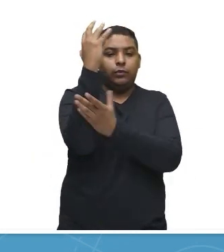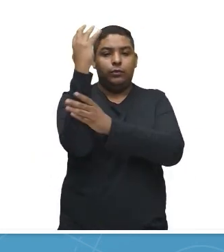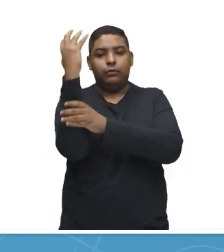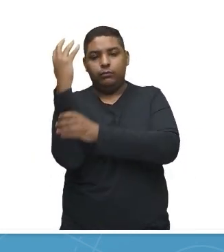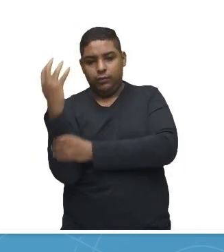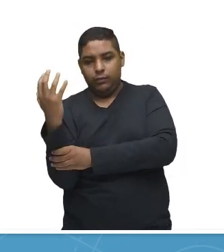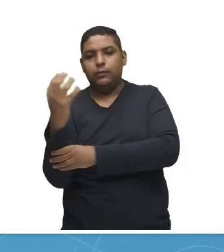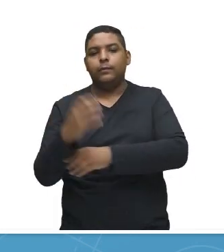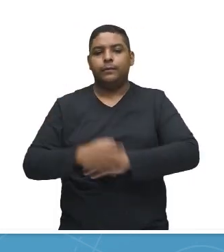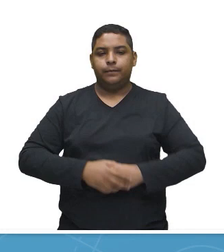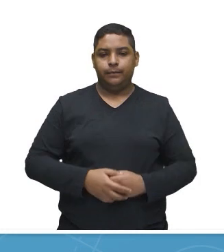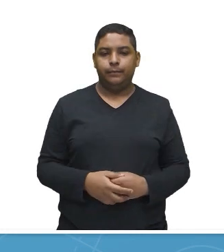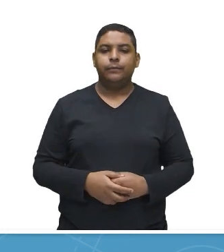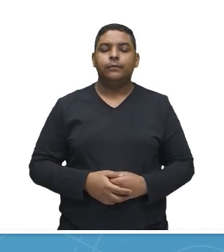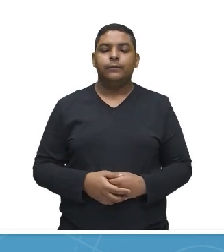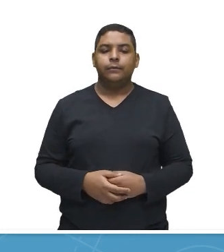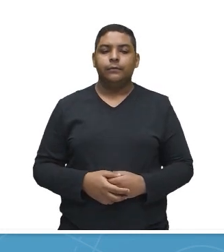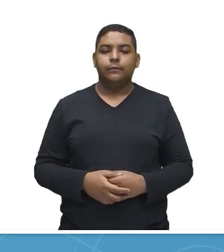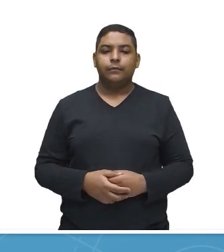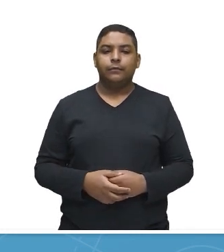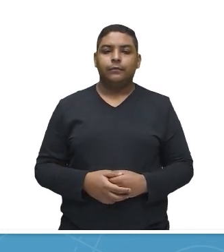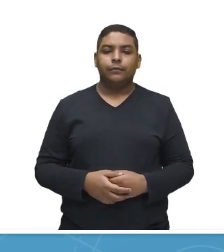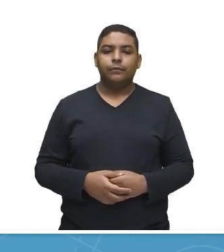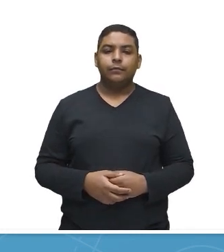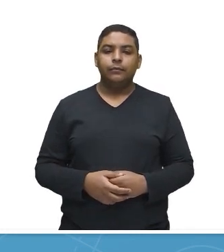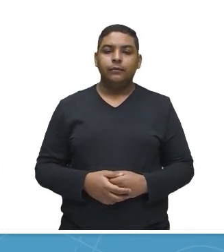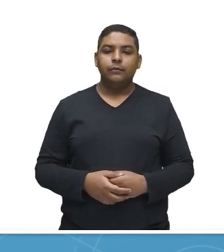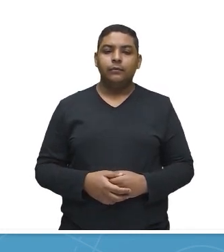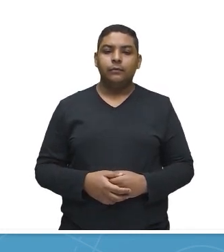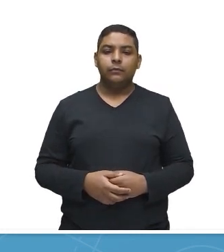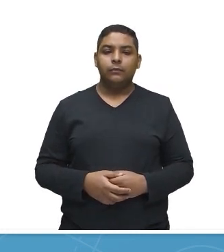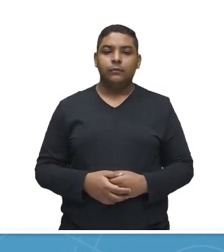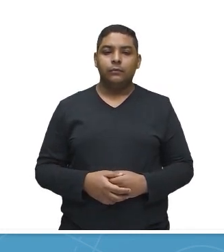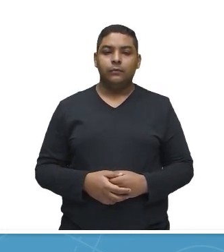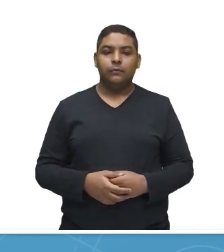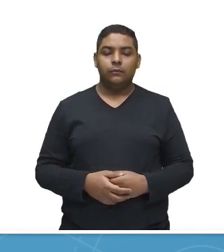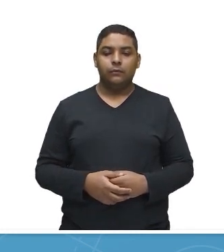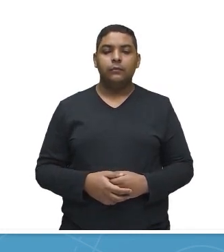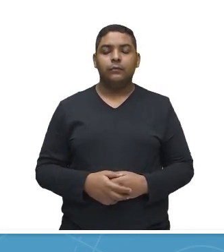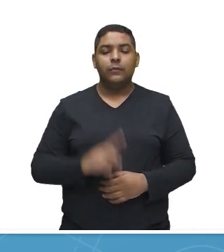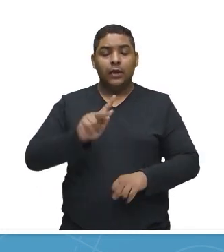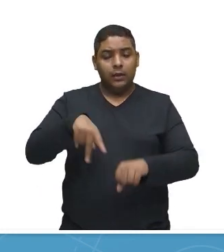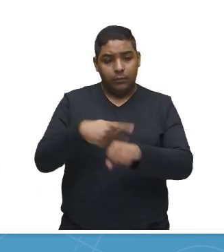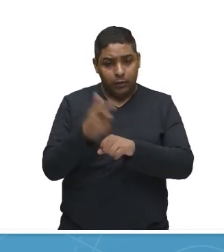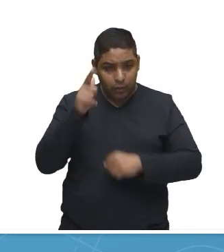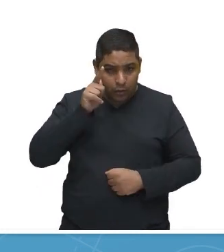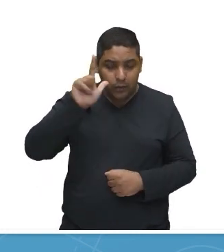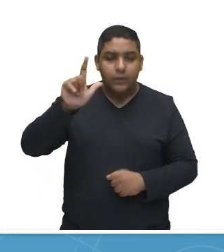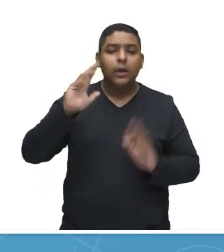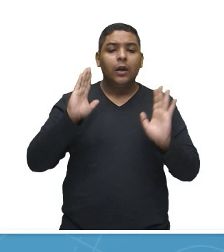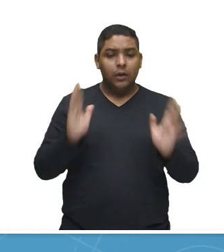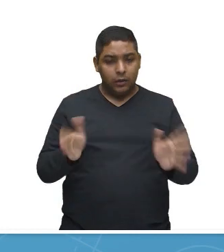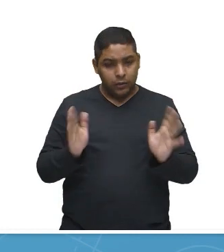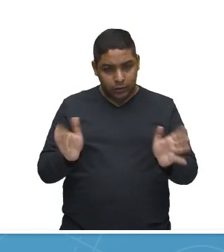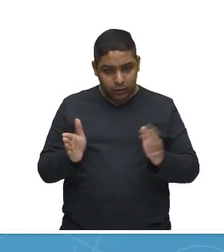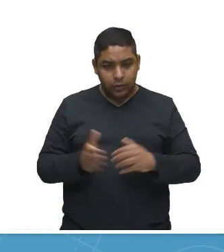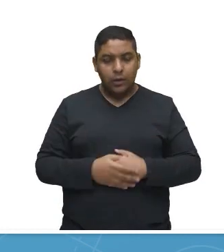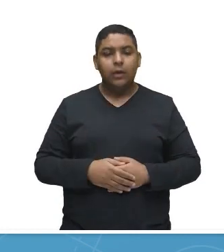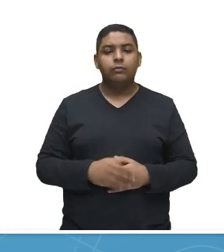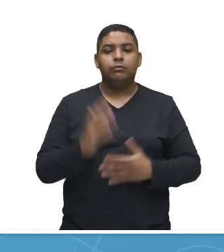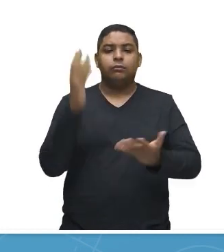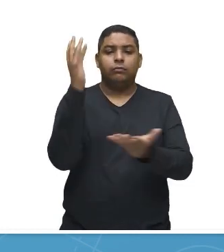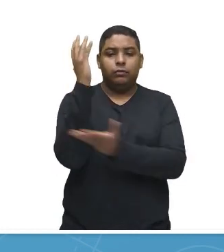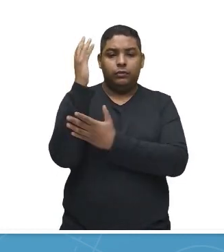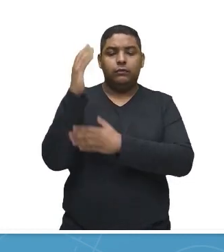tá? Depois que ele consegue fazer isso, que ele consegue que o seu oponente derrube esse toco,